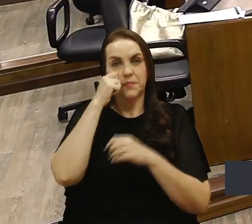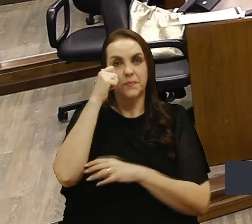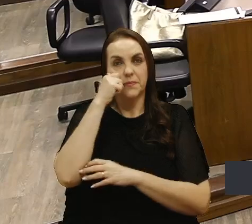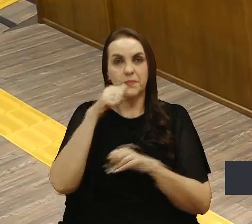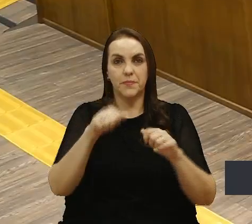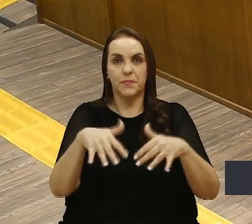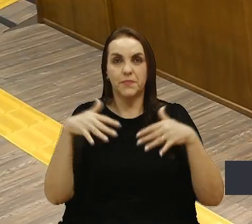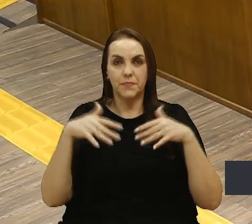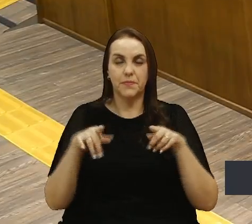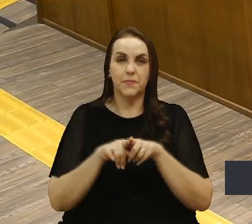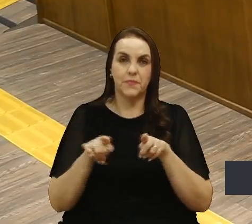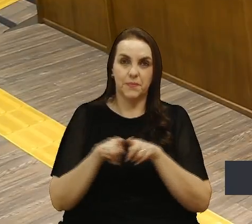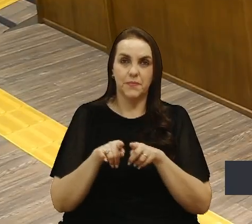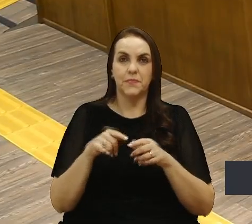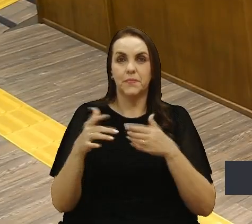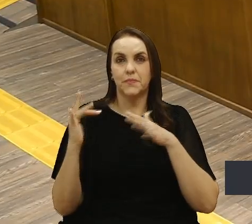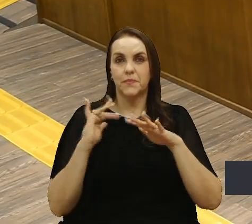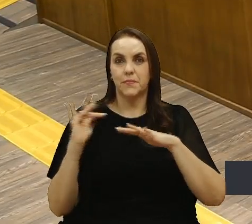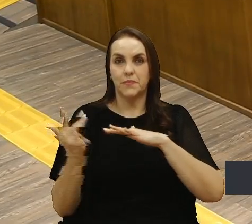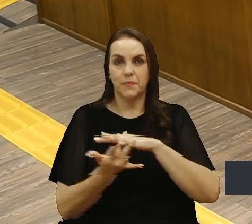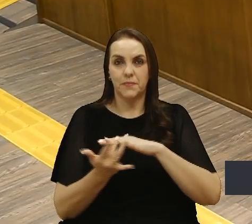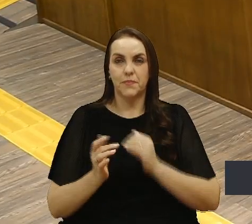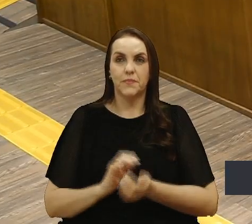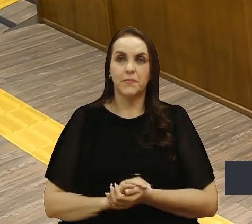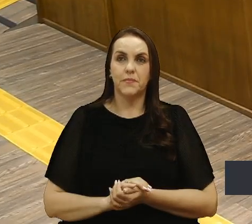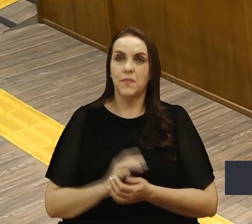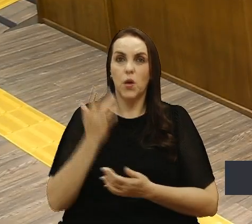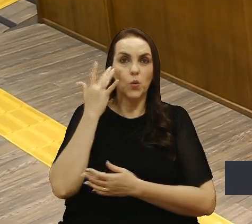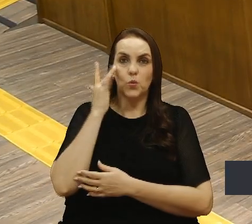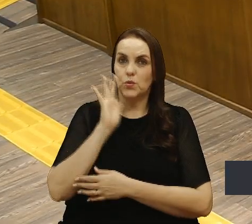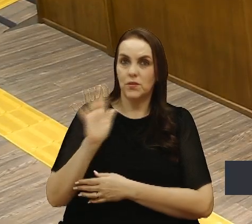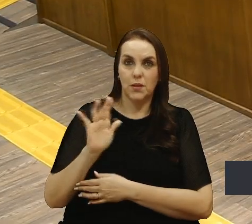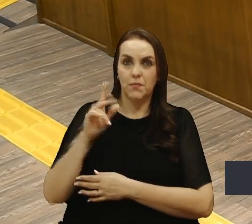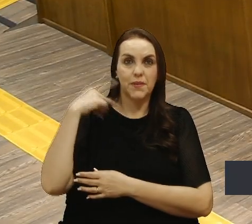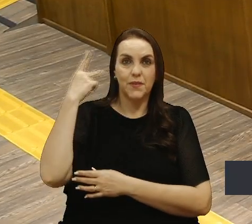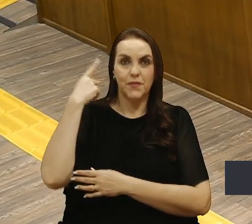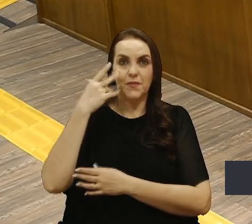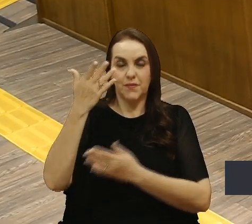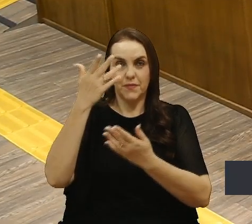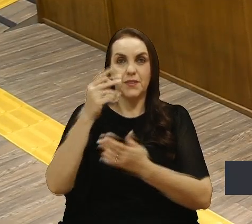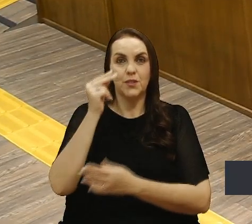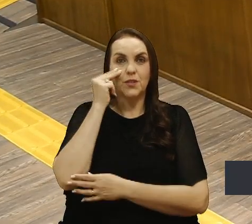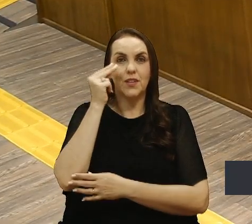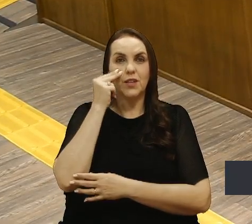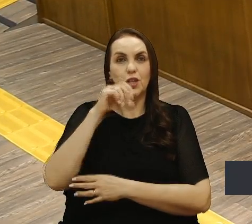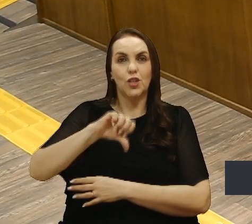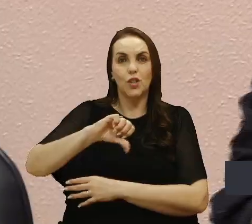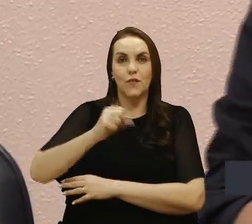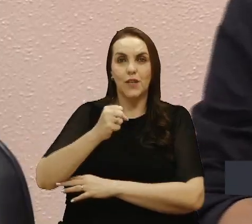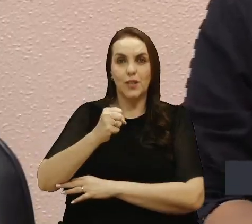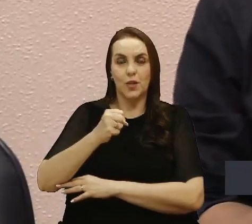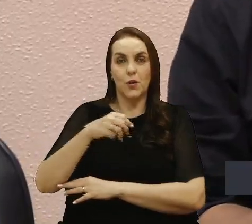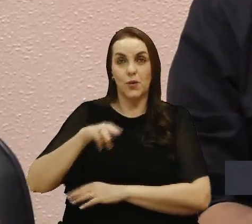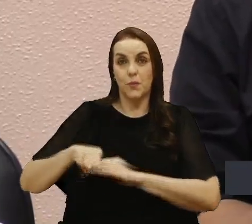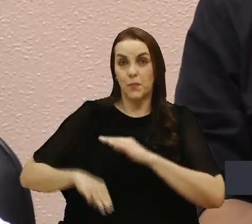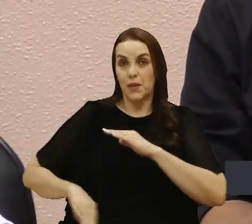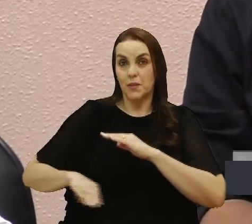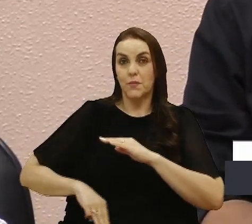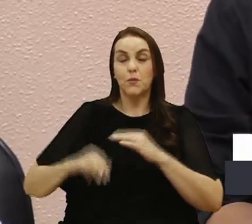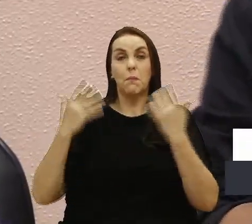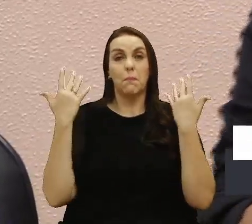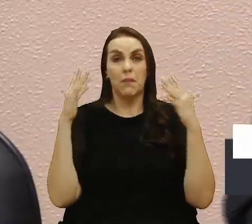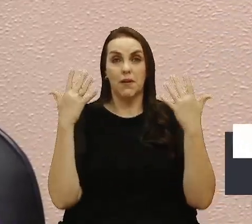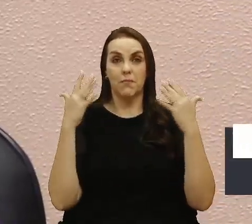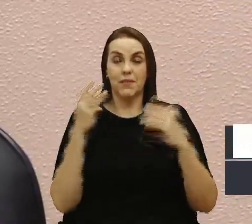sociais. Eu não sabia, vereador Cláudio, dos 98 anos do Madre Milda, mas parabéns, porque as minhas 3 filhas estudaram